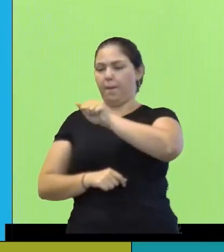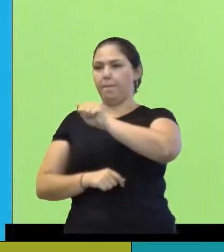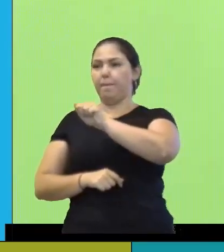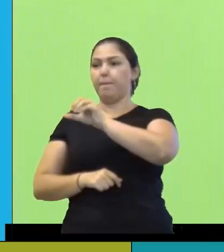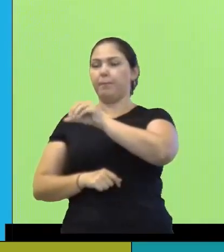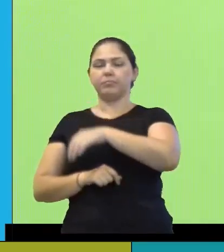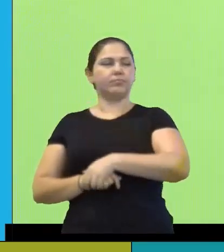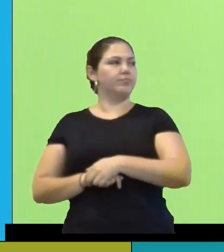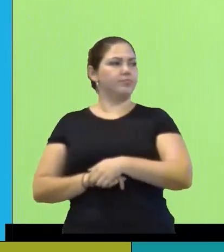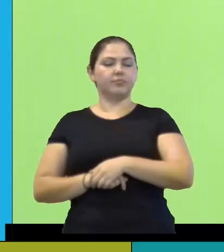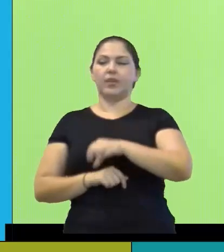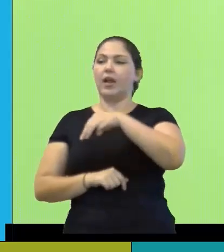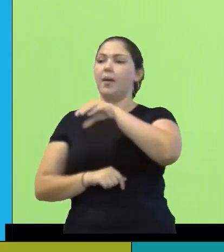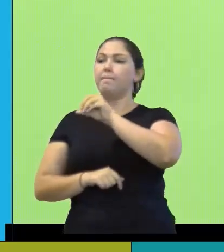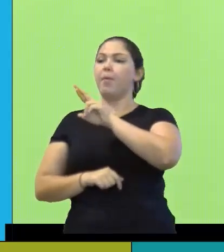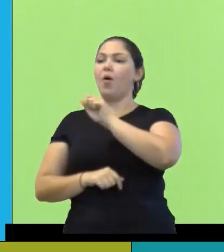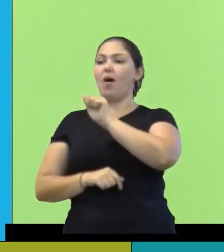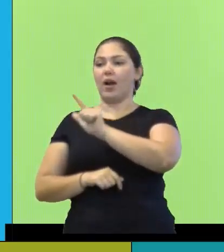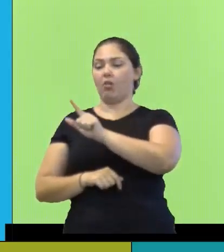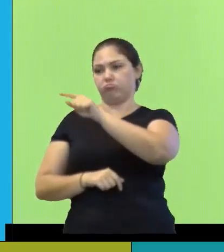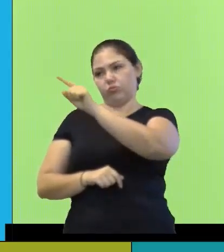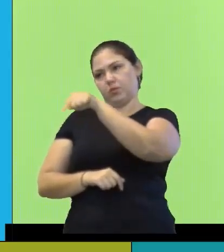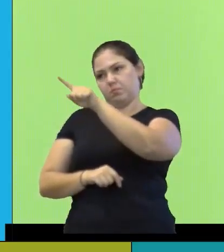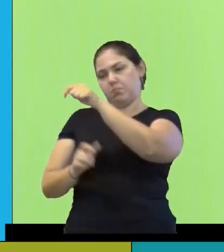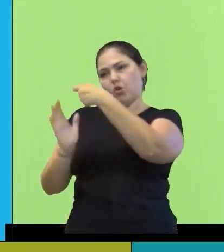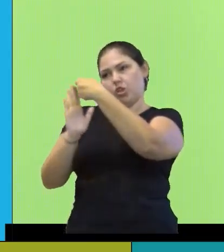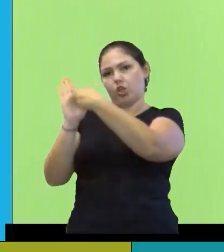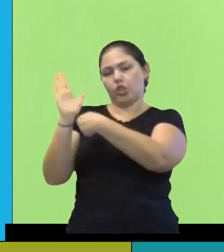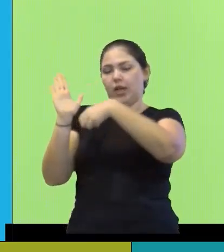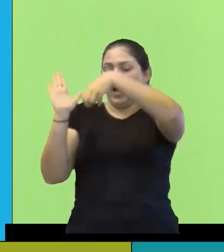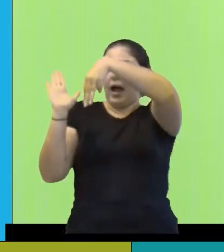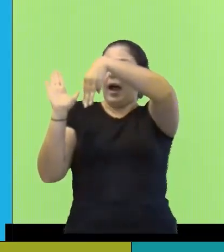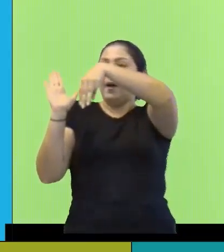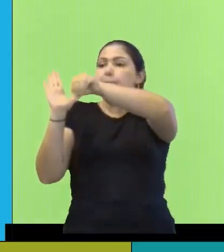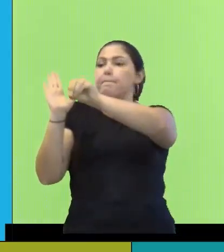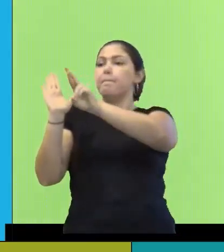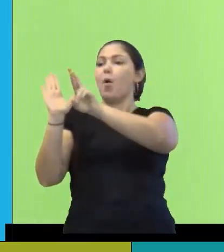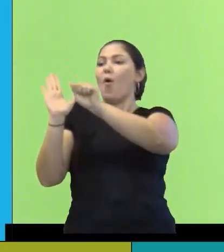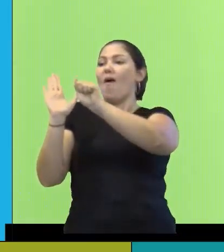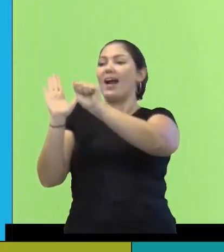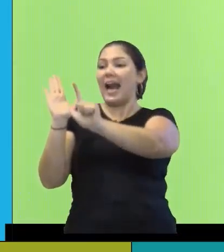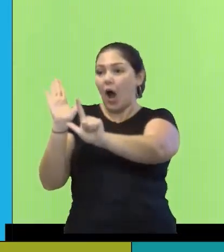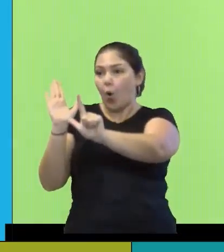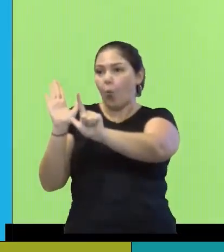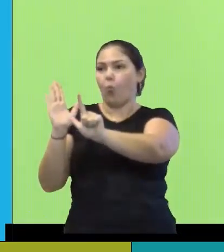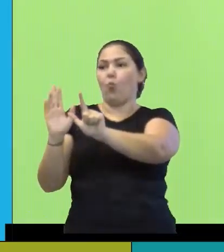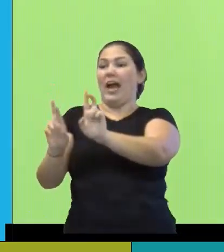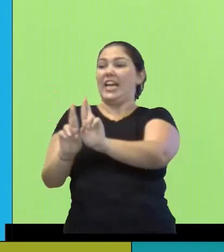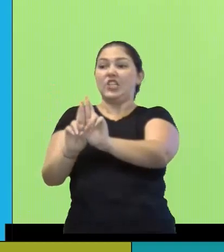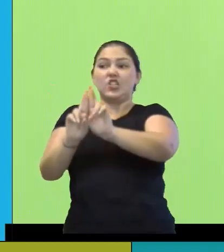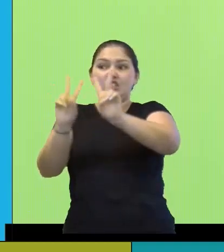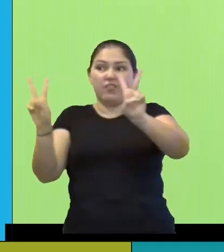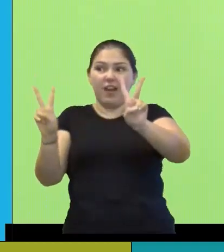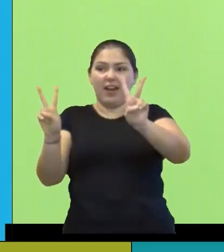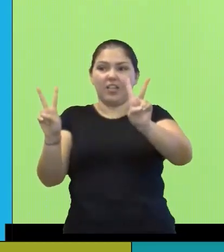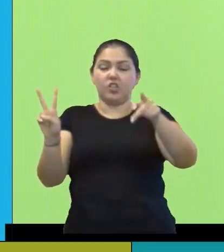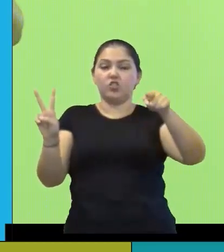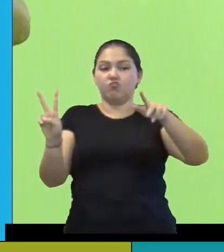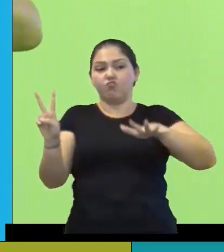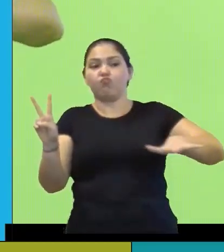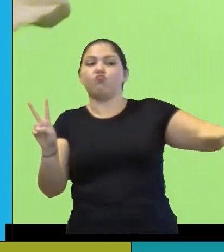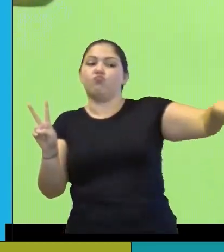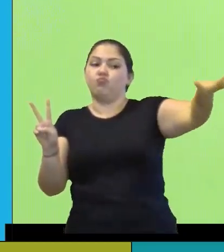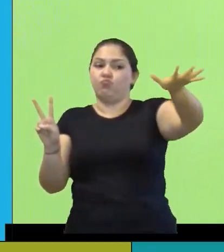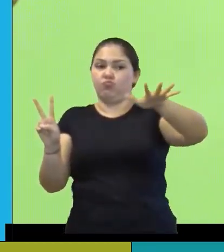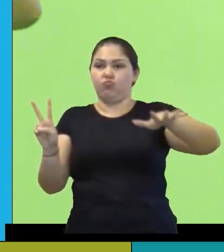na hora da montagem, infelizmente não coloquei. O que é que significa moral pública e moral privada? Aqui